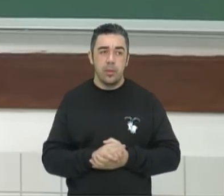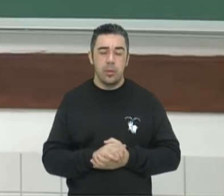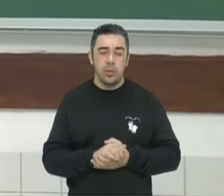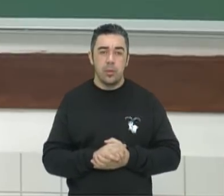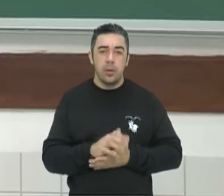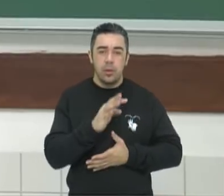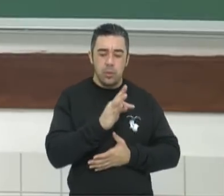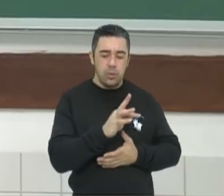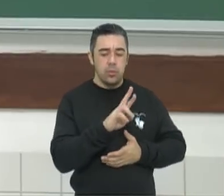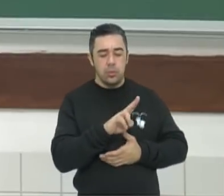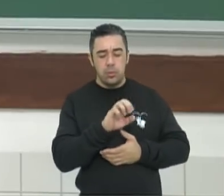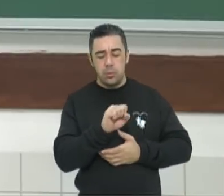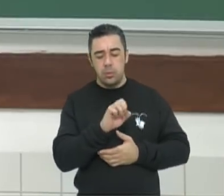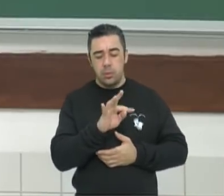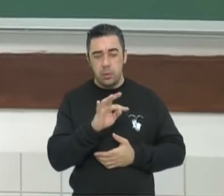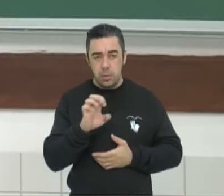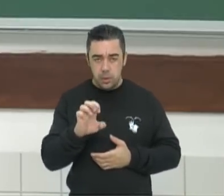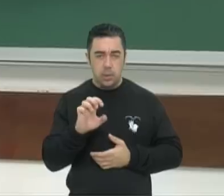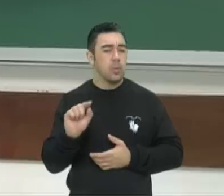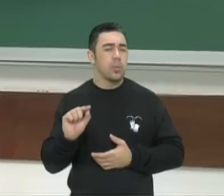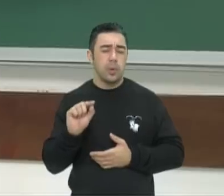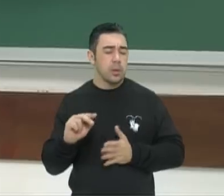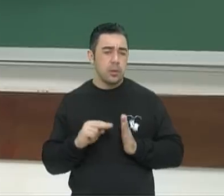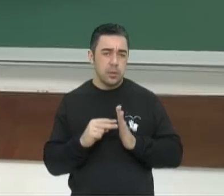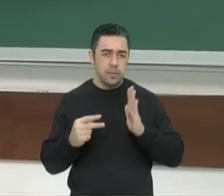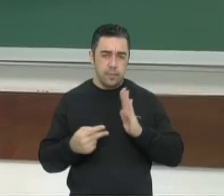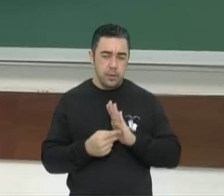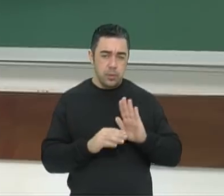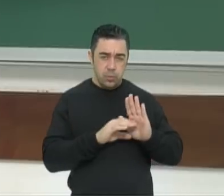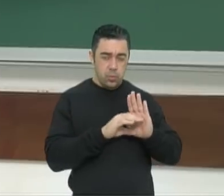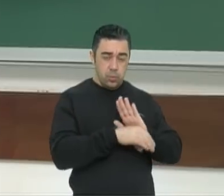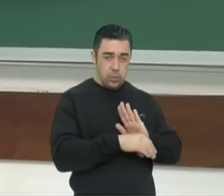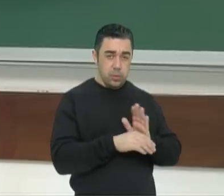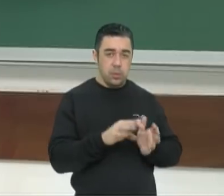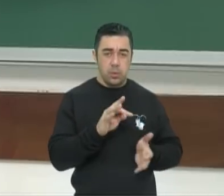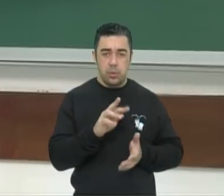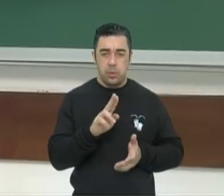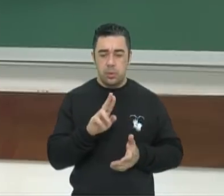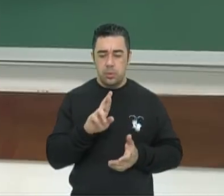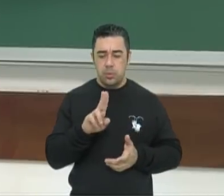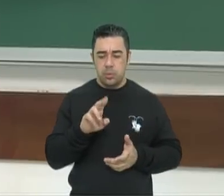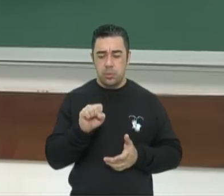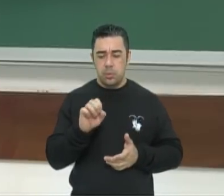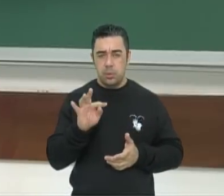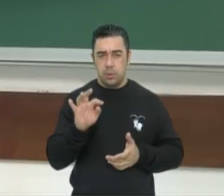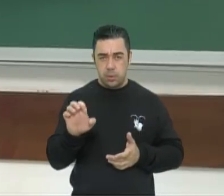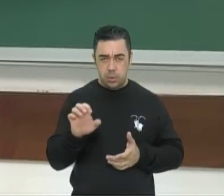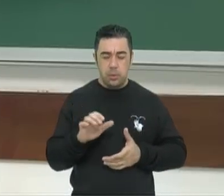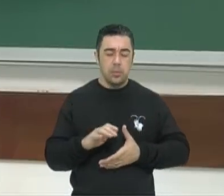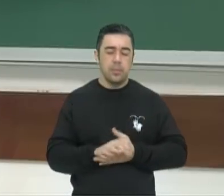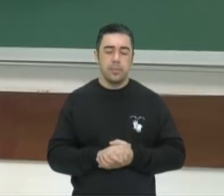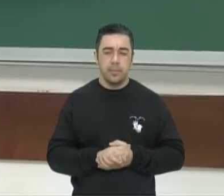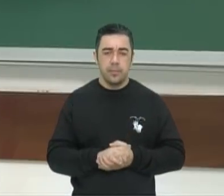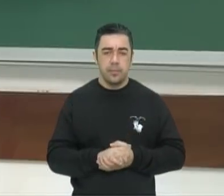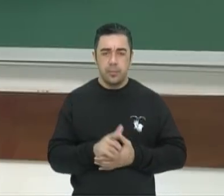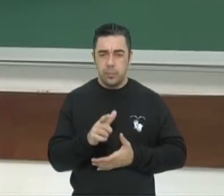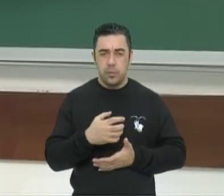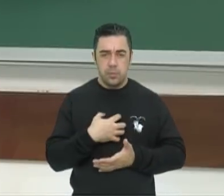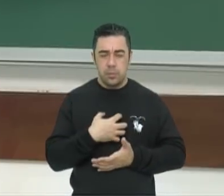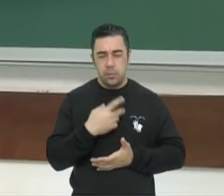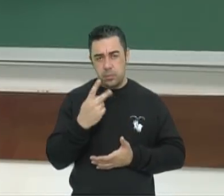O conceito de trust. O que seria esse conceito? Ou trust, conforme você queira falar aí.